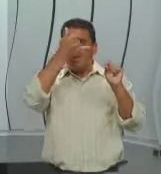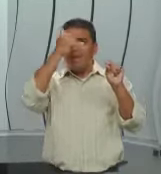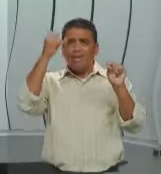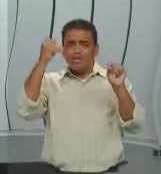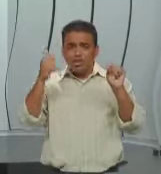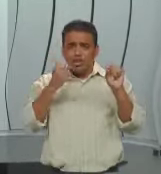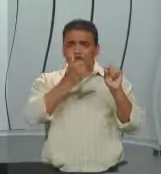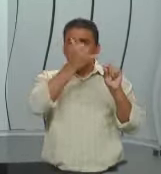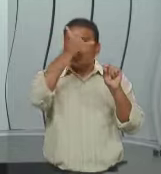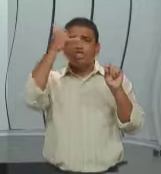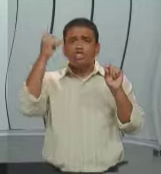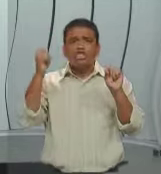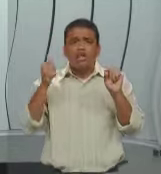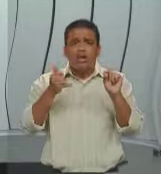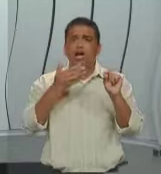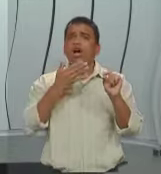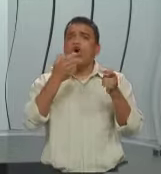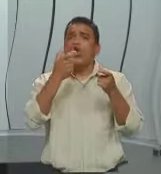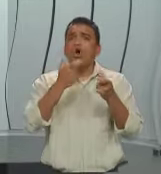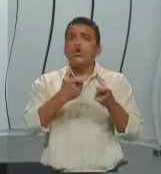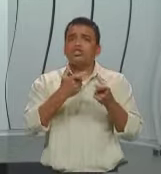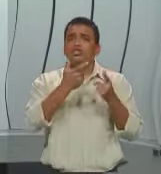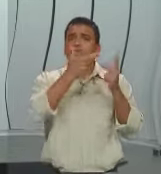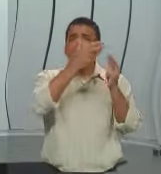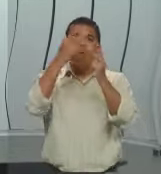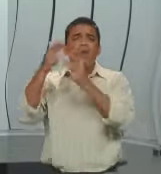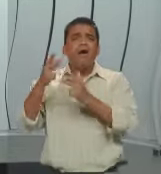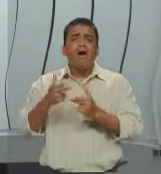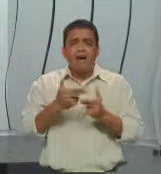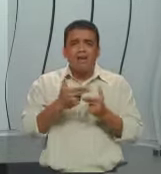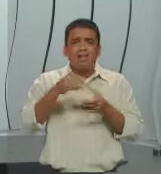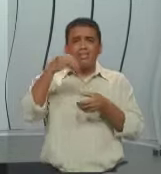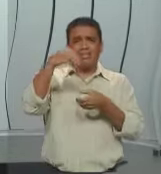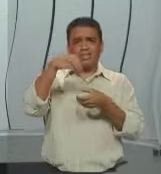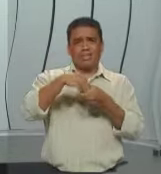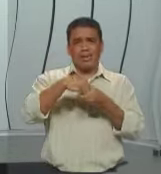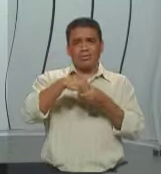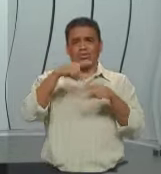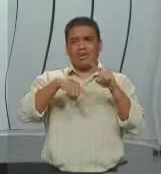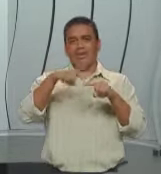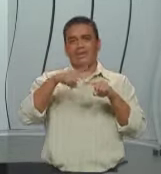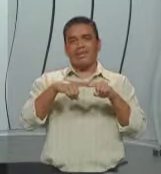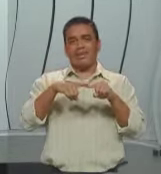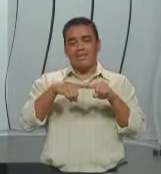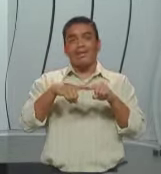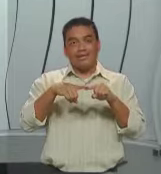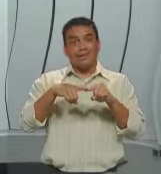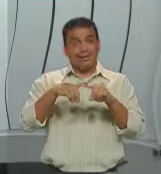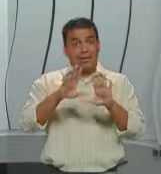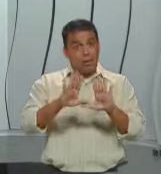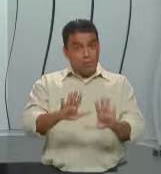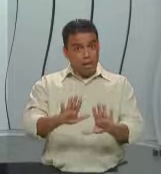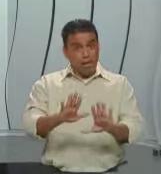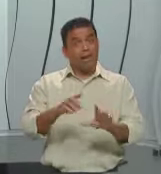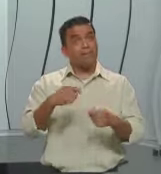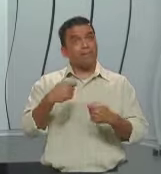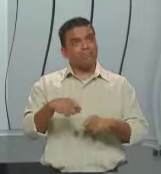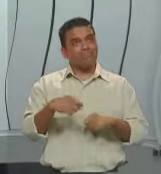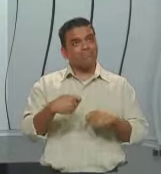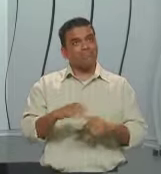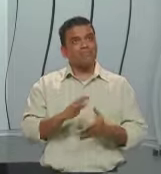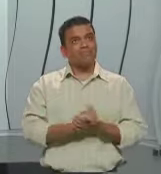preciso pegar um ponto onde a corrente seja a mesma que vai estar no dispositivo, certo? Então, para isso, é